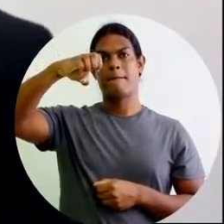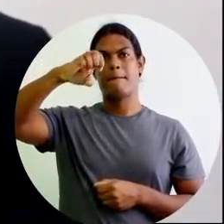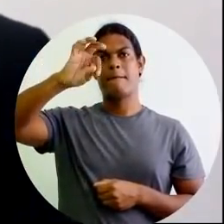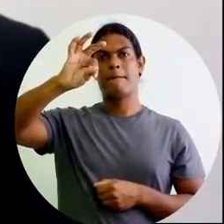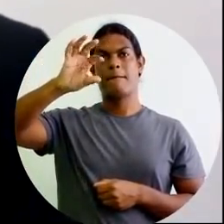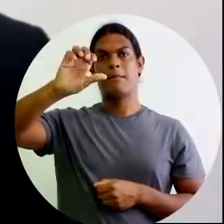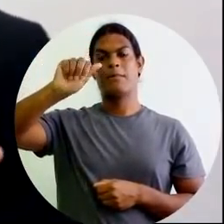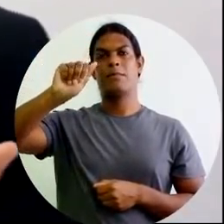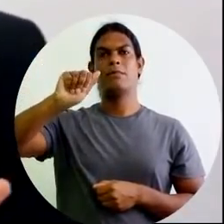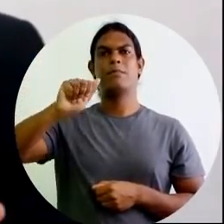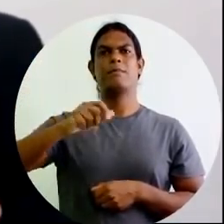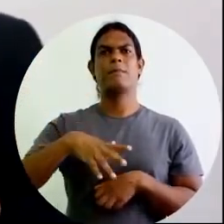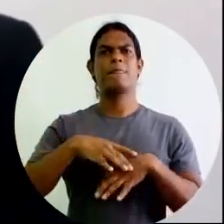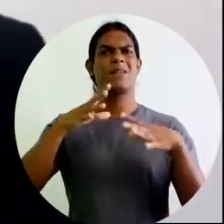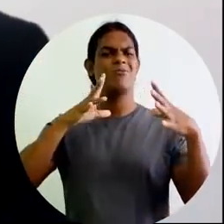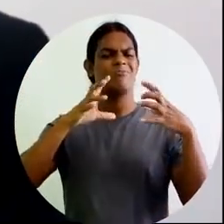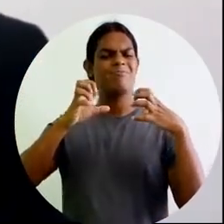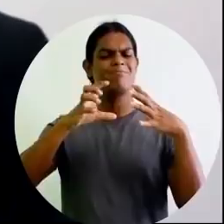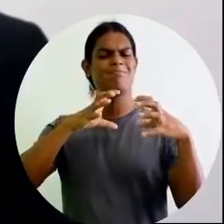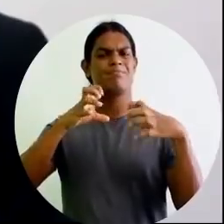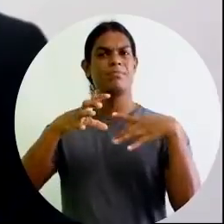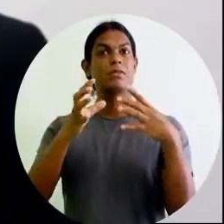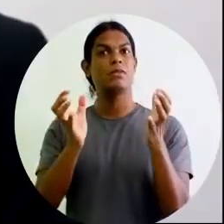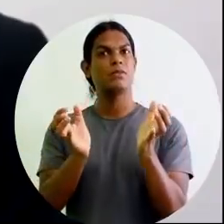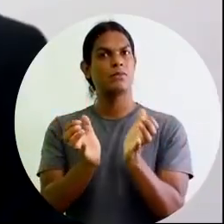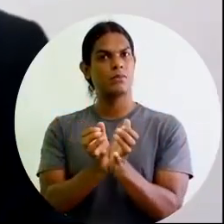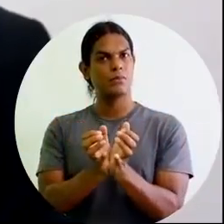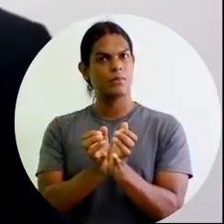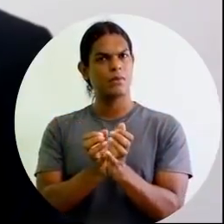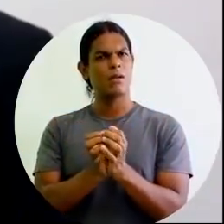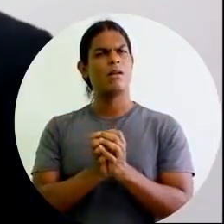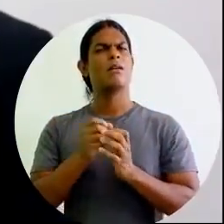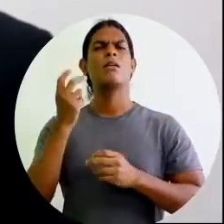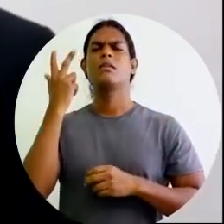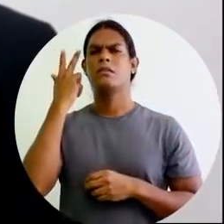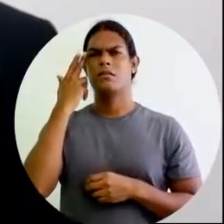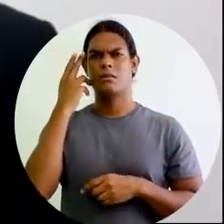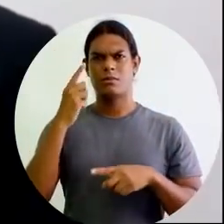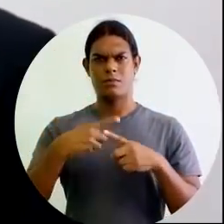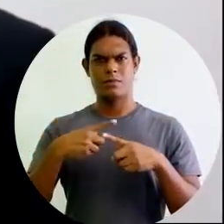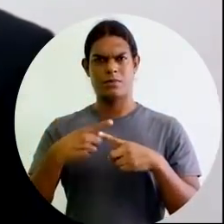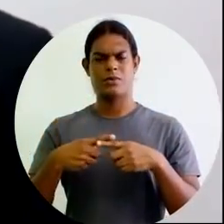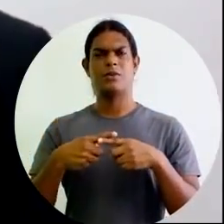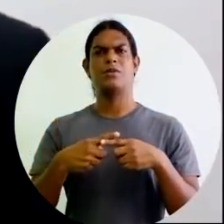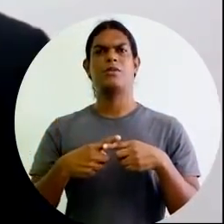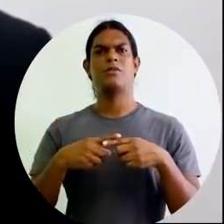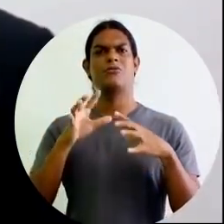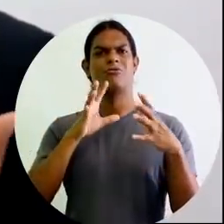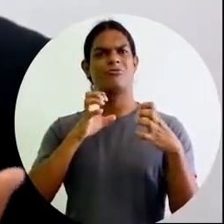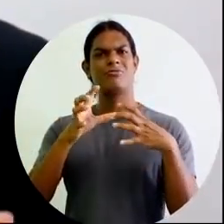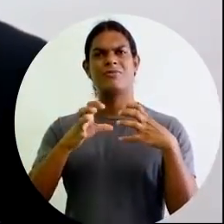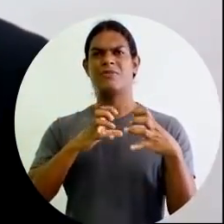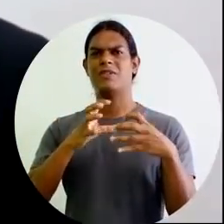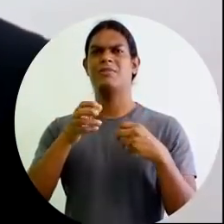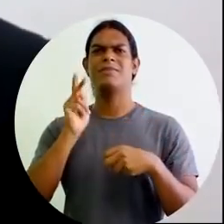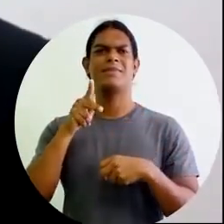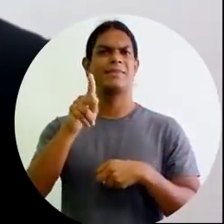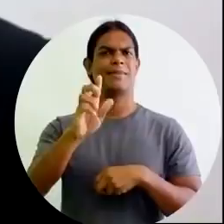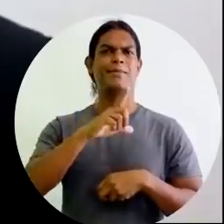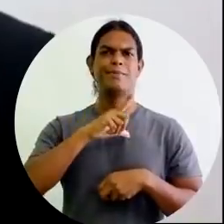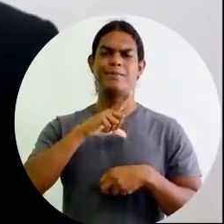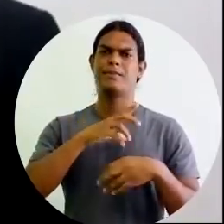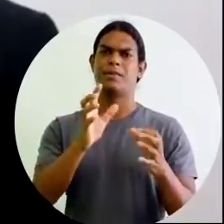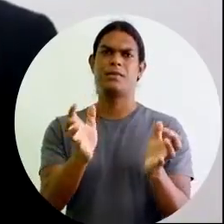intragrupal. Mas o conflito, claro que sim, gente. O conflito, ele faz parte dos grupos, é natural